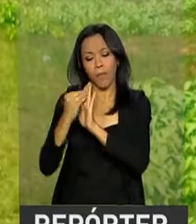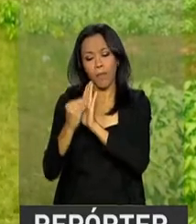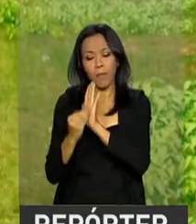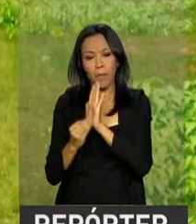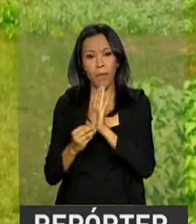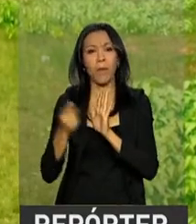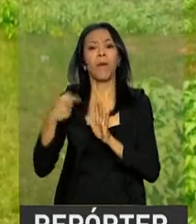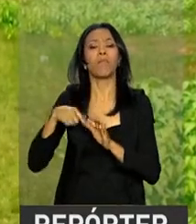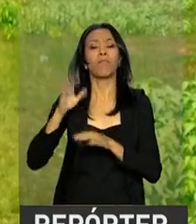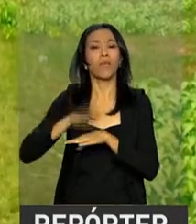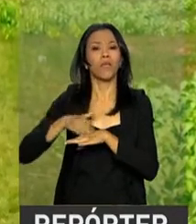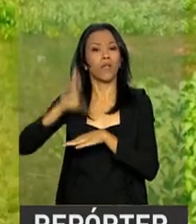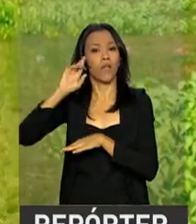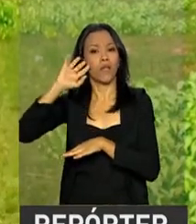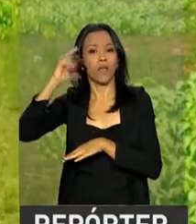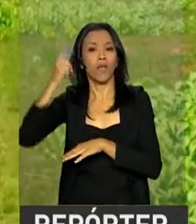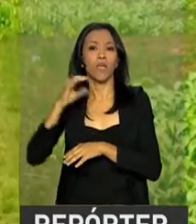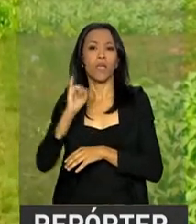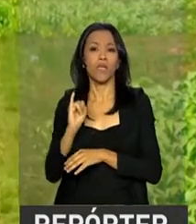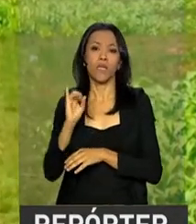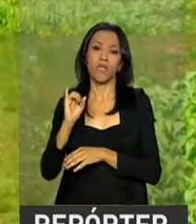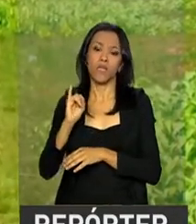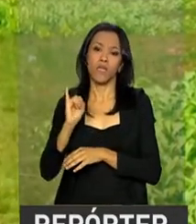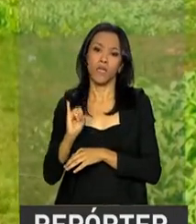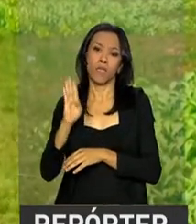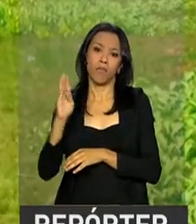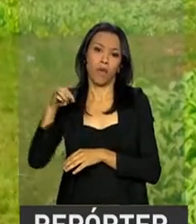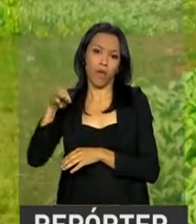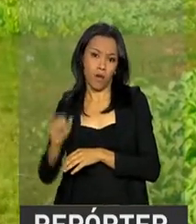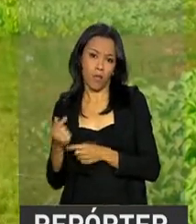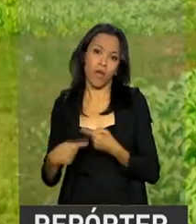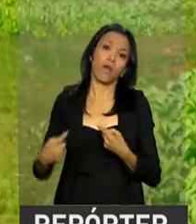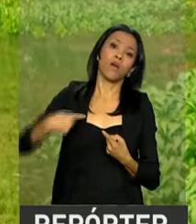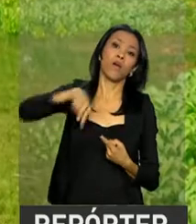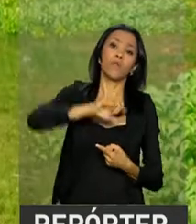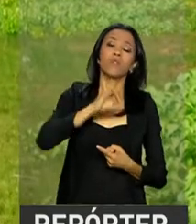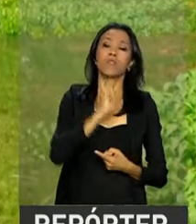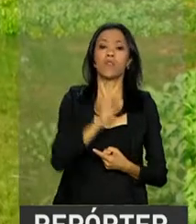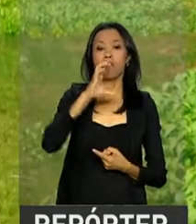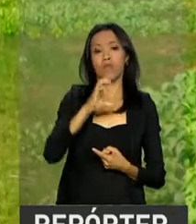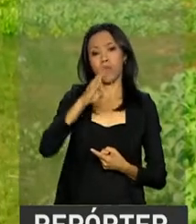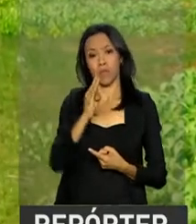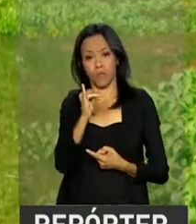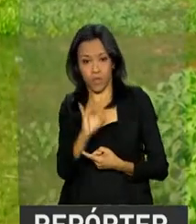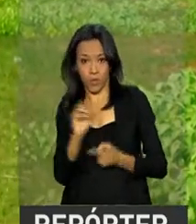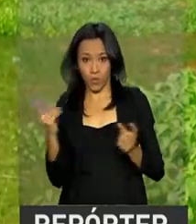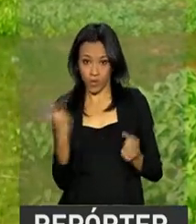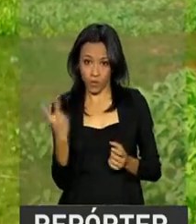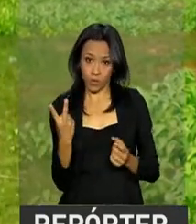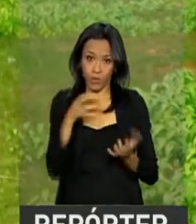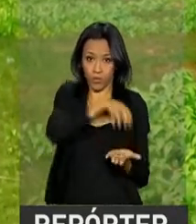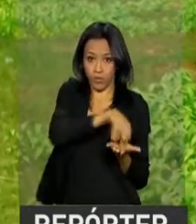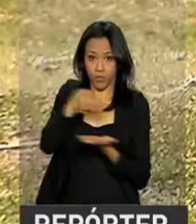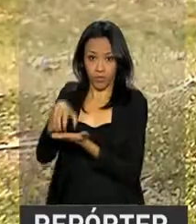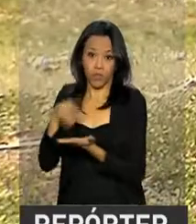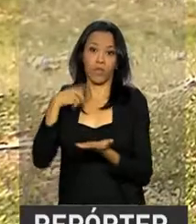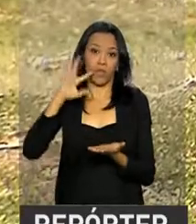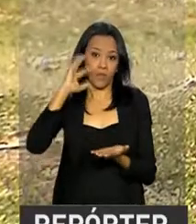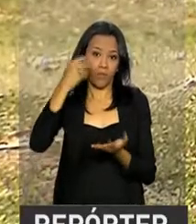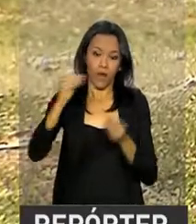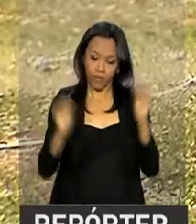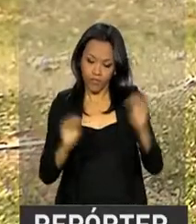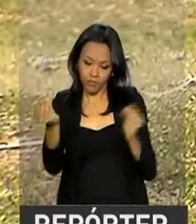e obviamente pelo comitê coordenado pelo ministério do meio ambiente de alocação desses recursos em políticas ambientais cantadas o